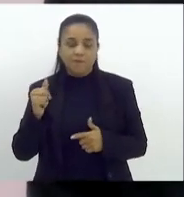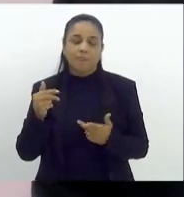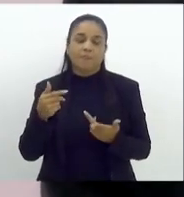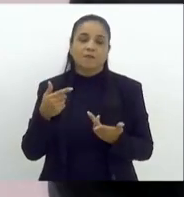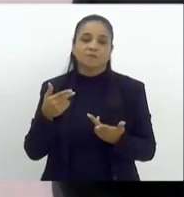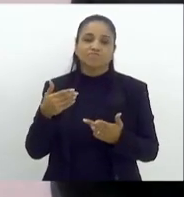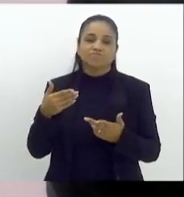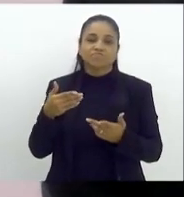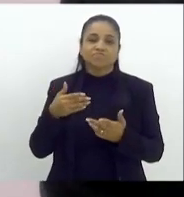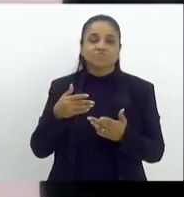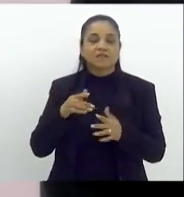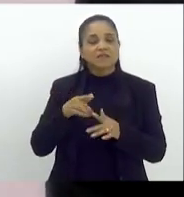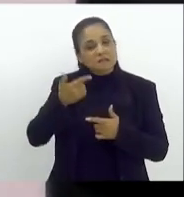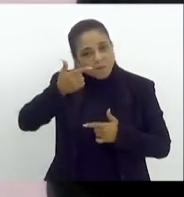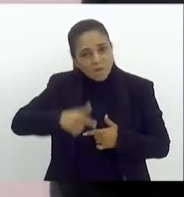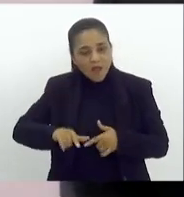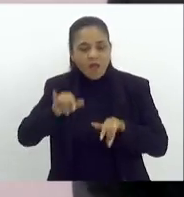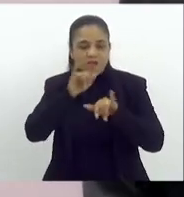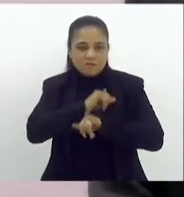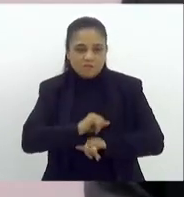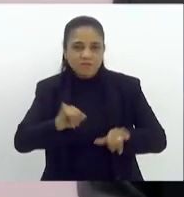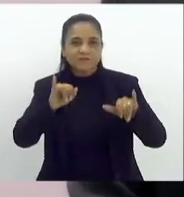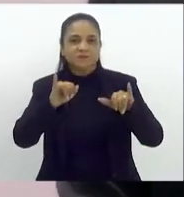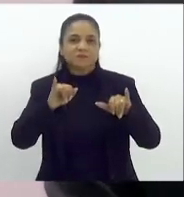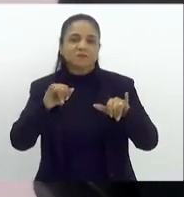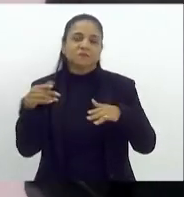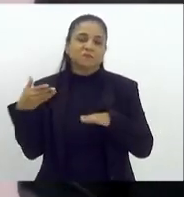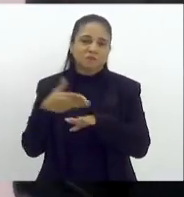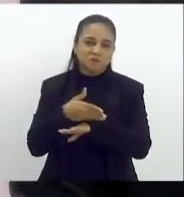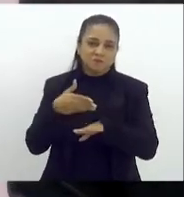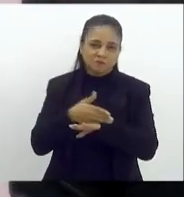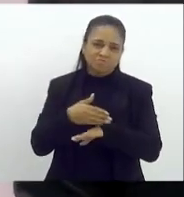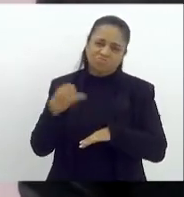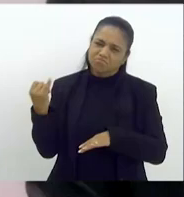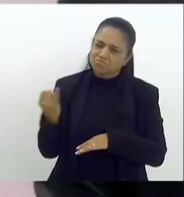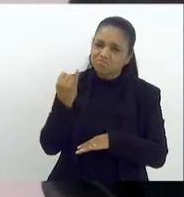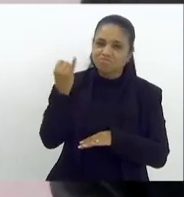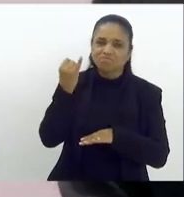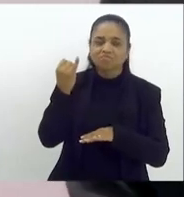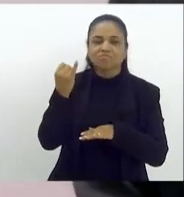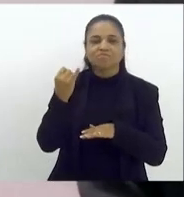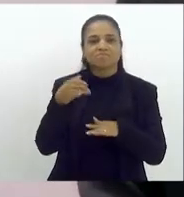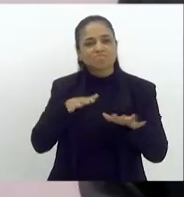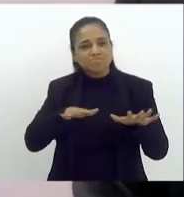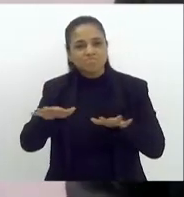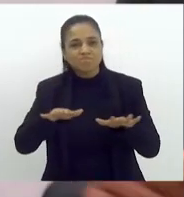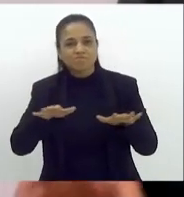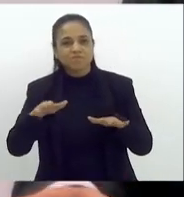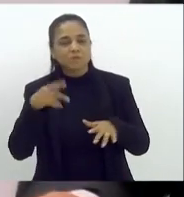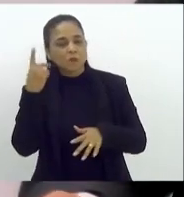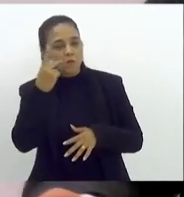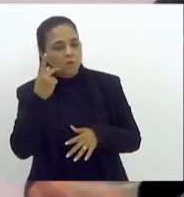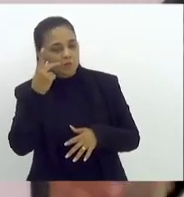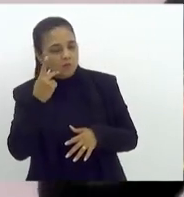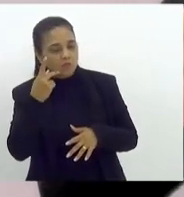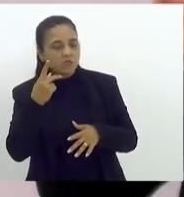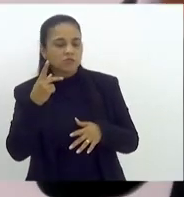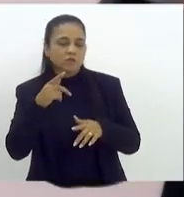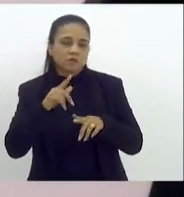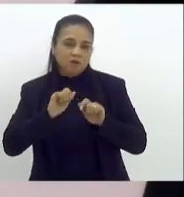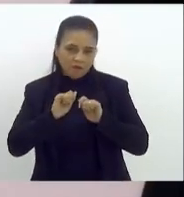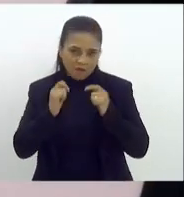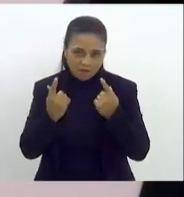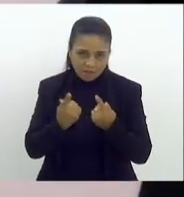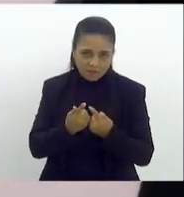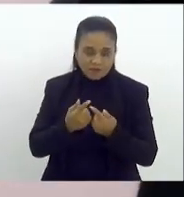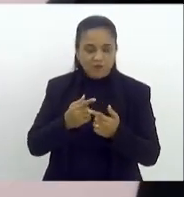é família depois eu volto com mais presença que tem muita gente aí importante querida para o movimento e também para a política que tá na casa vamos